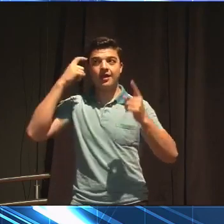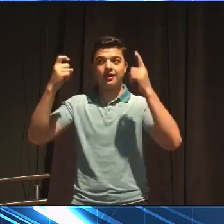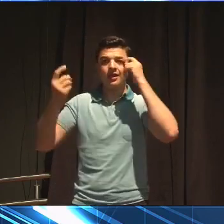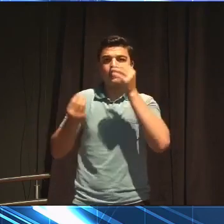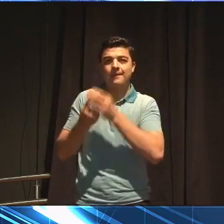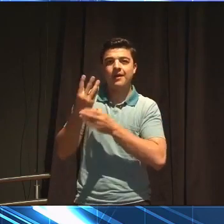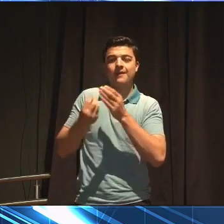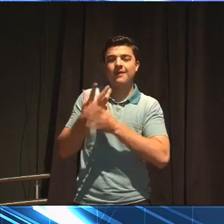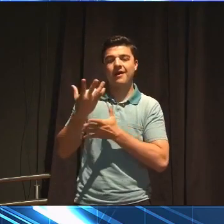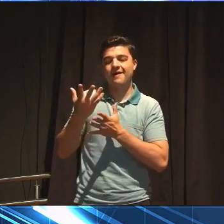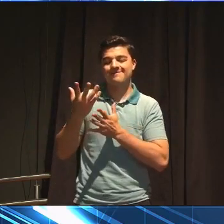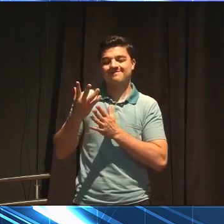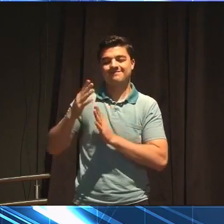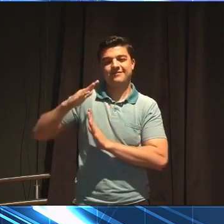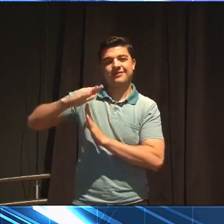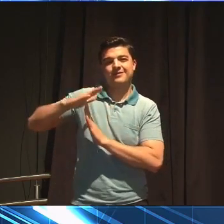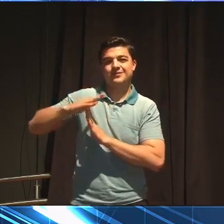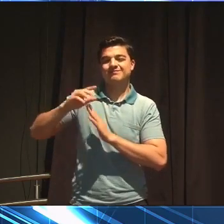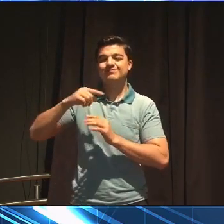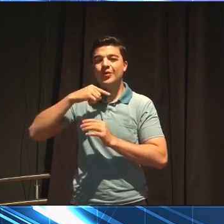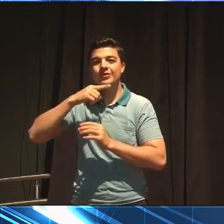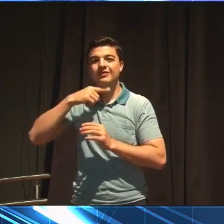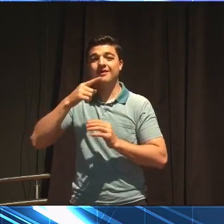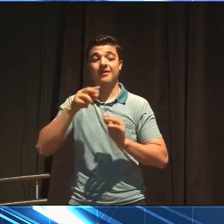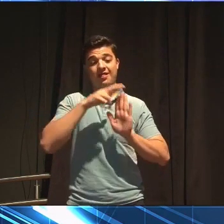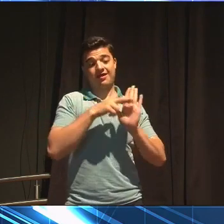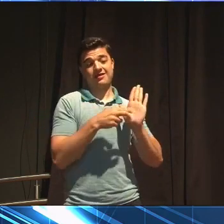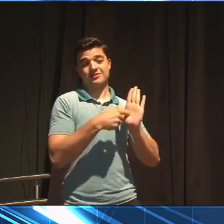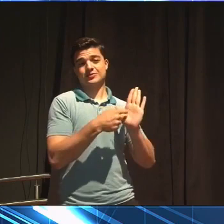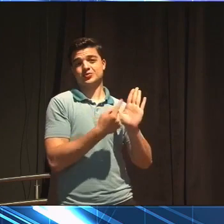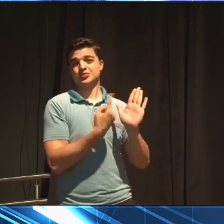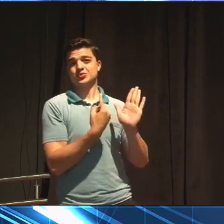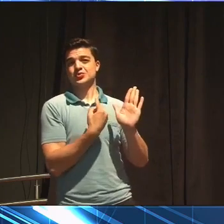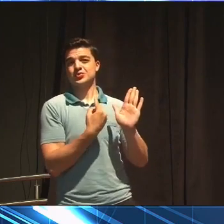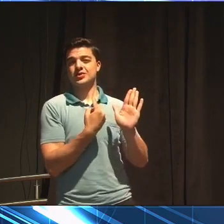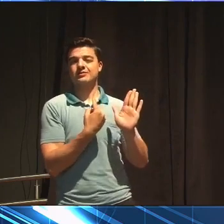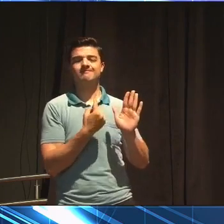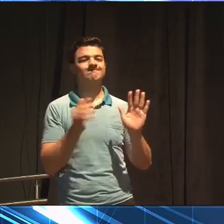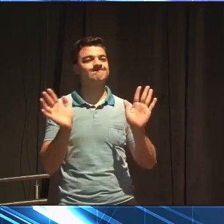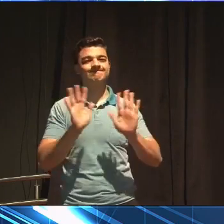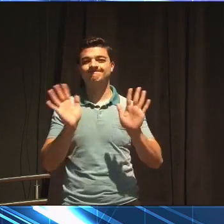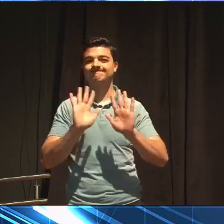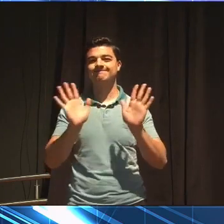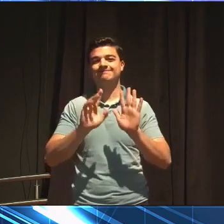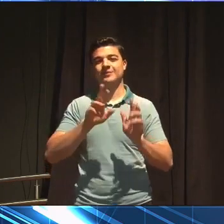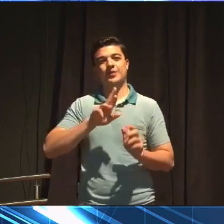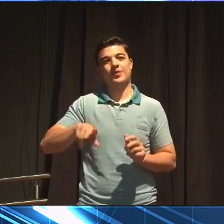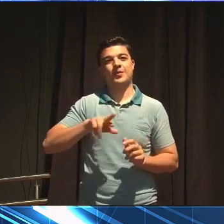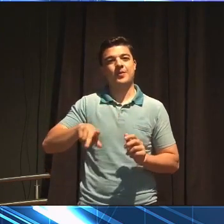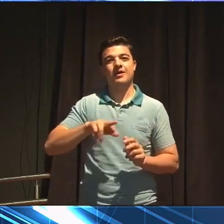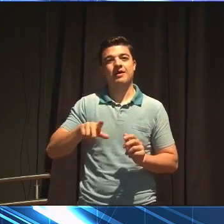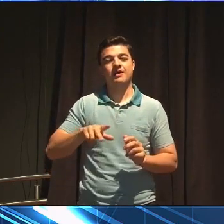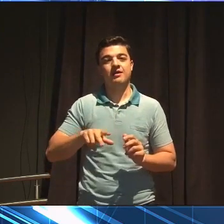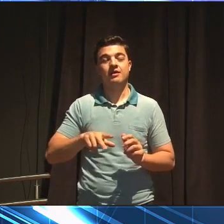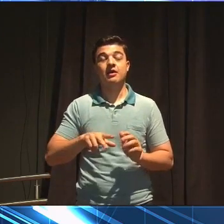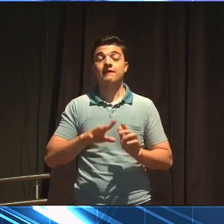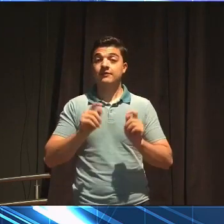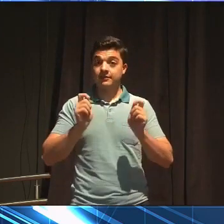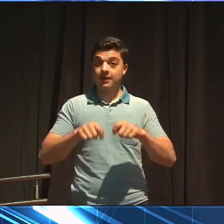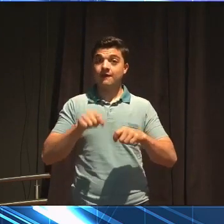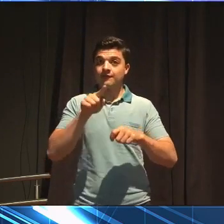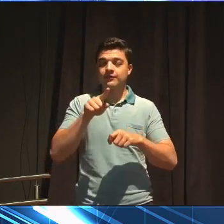contrário, elas podem trazer ferramentas que vão fazer com que a gente consiga estimular a nossa criatividade